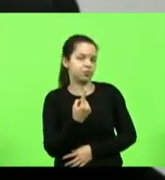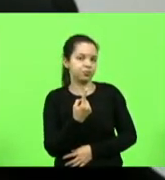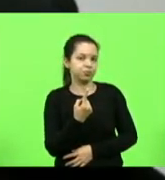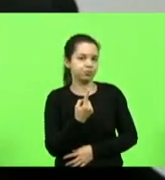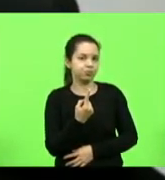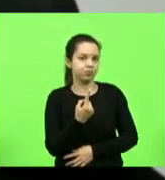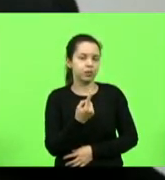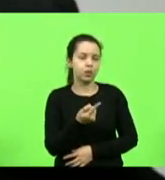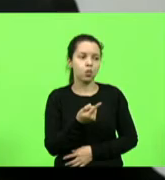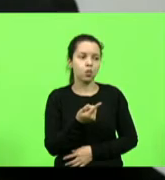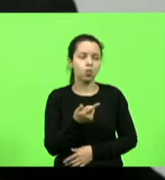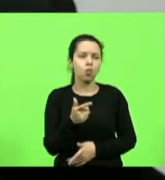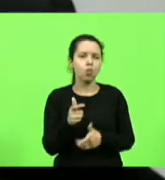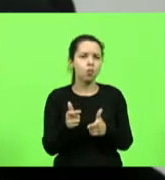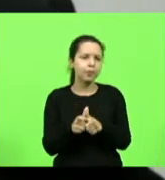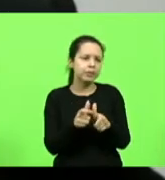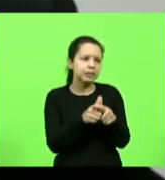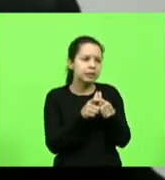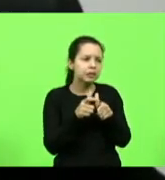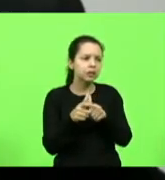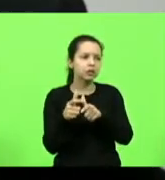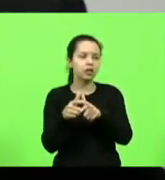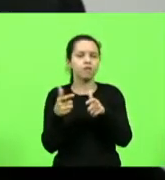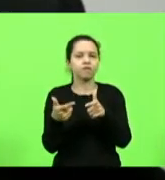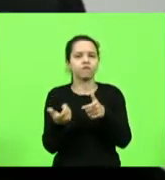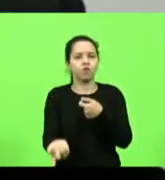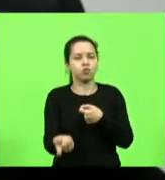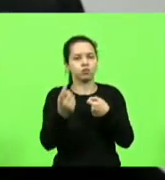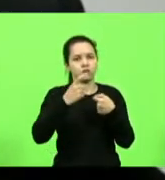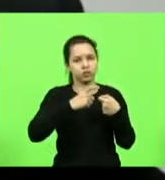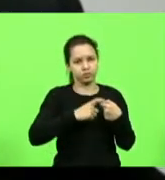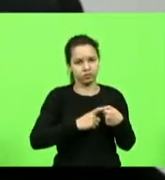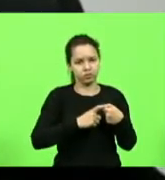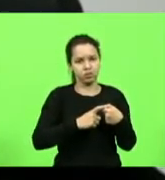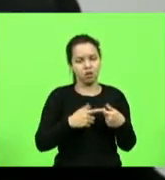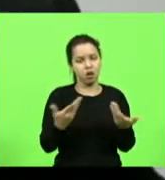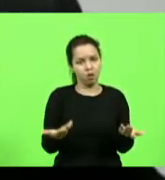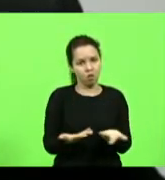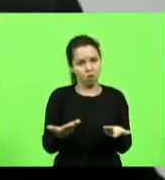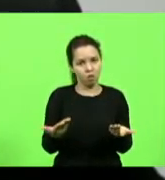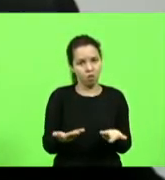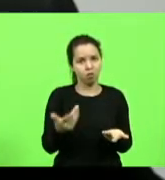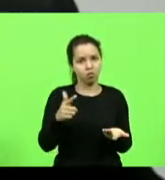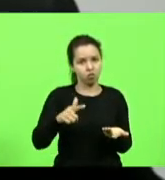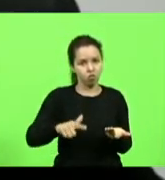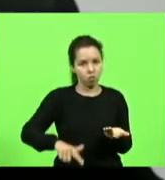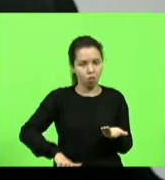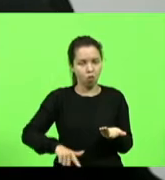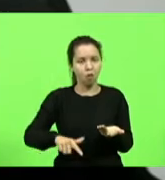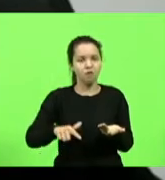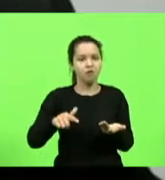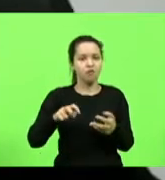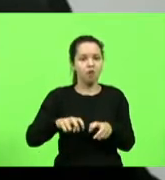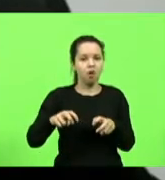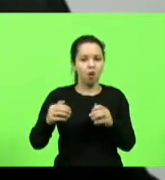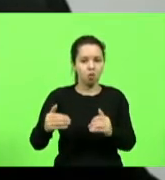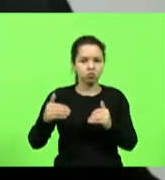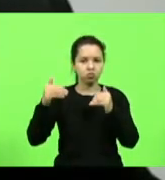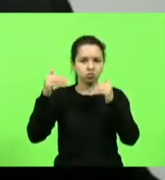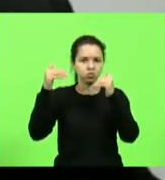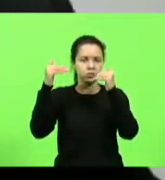coisas tão pequenas que ainda que estão voltando à tona novamente. A mesa de autoridades,